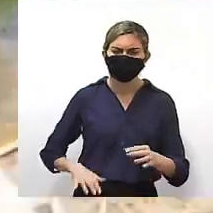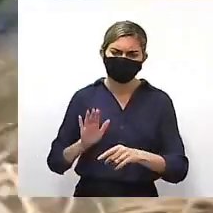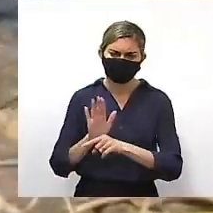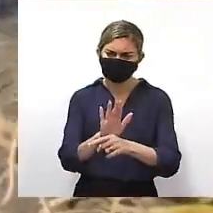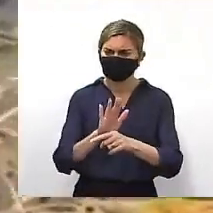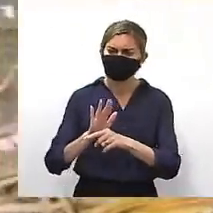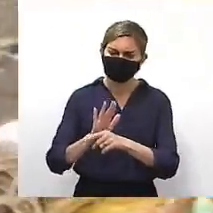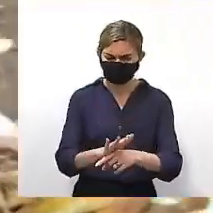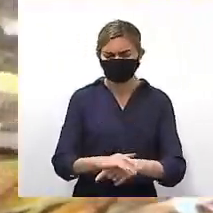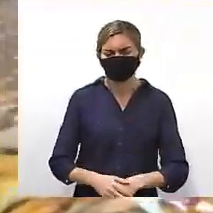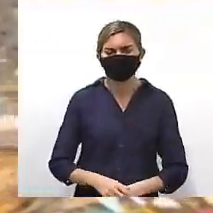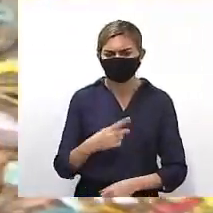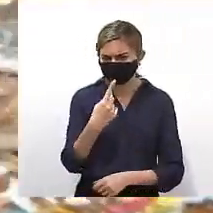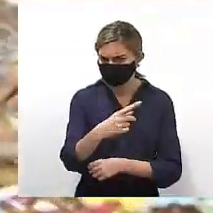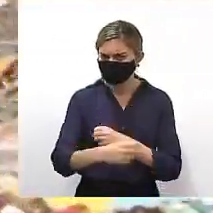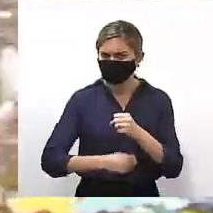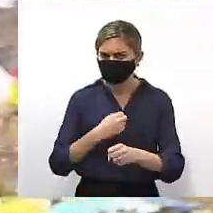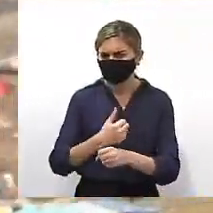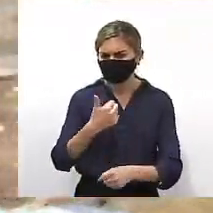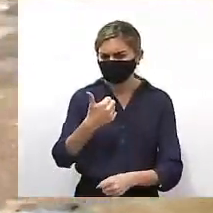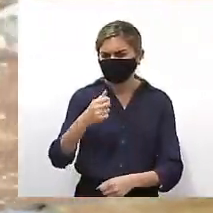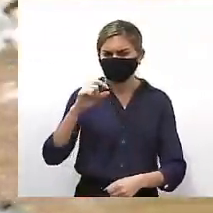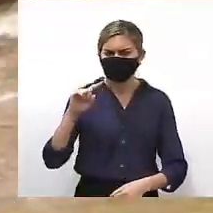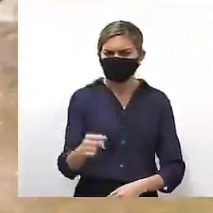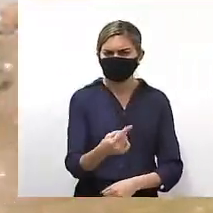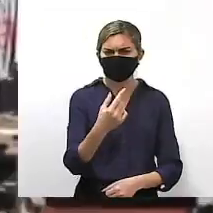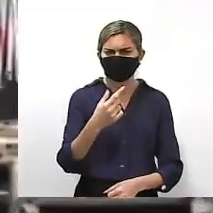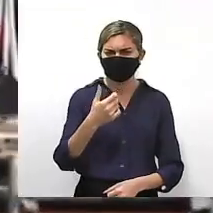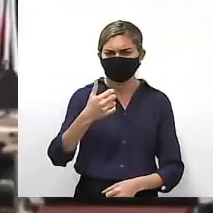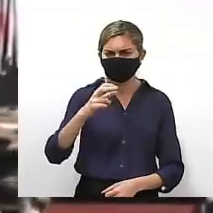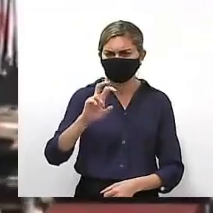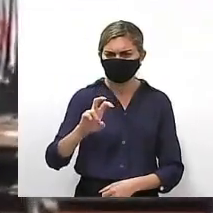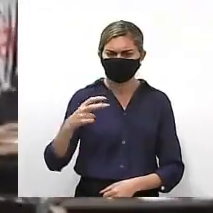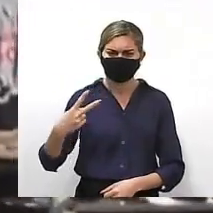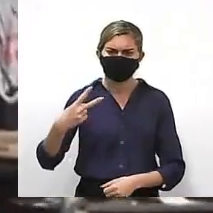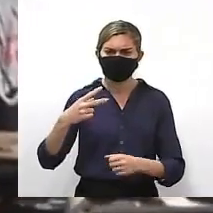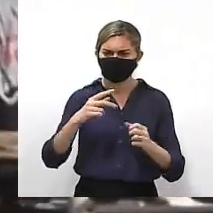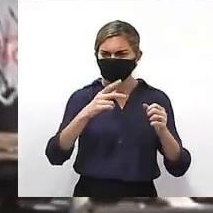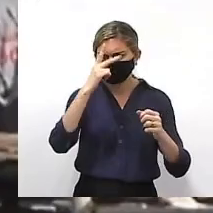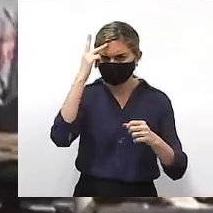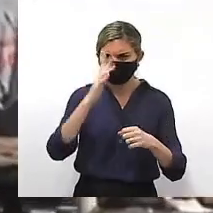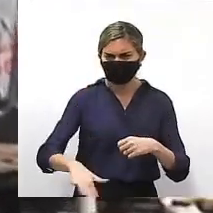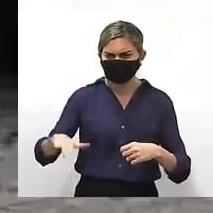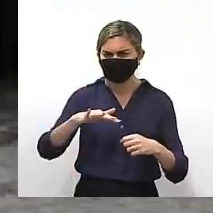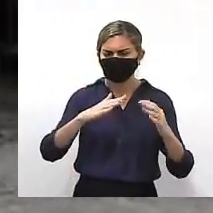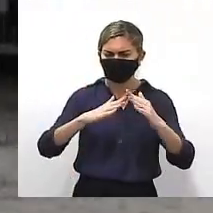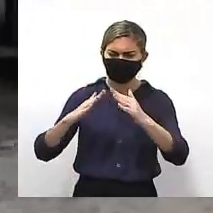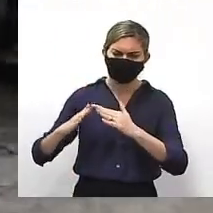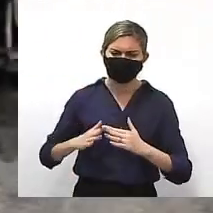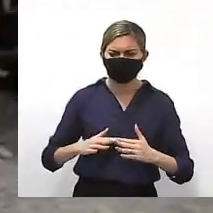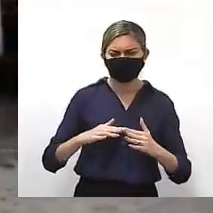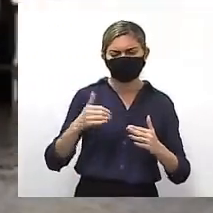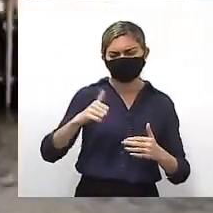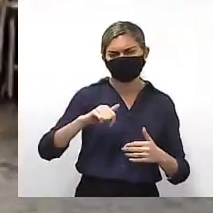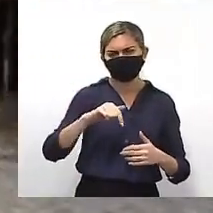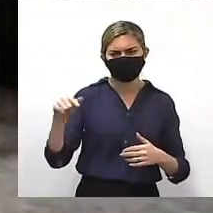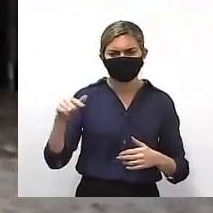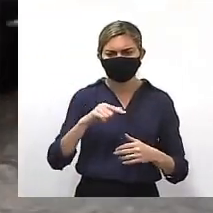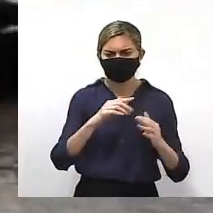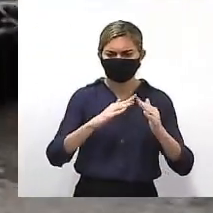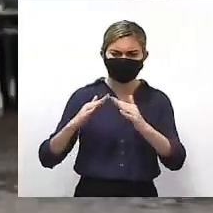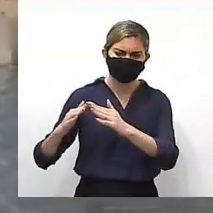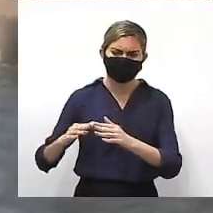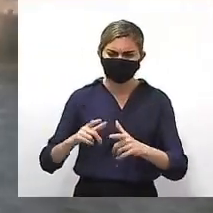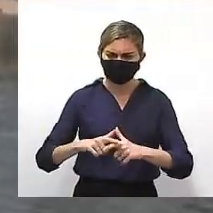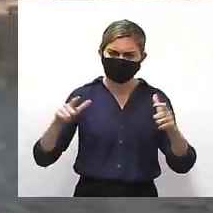apoio. Naquele ano, 1.152 habitantes moravam em 317 domicílios, formados em sua